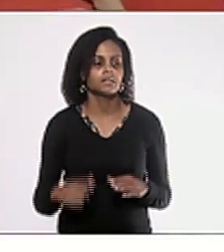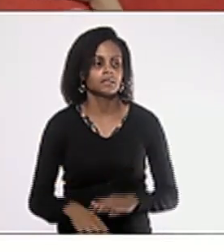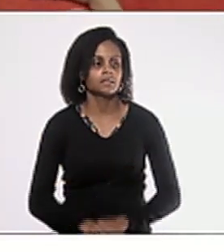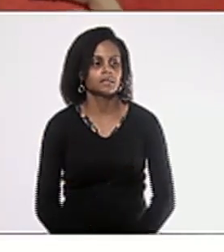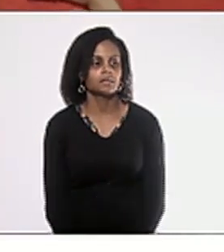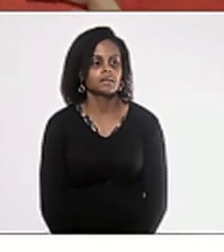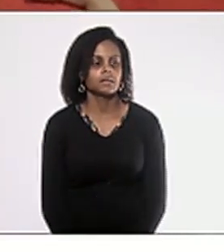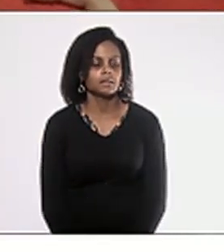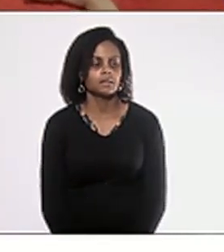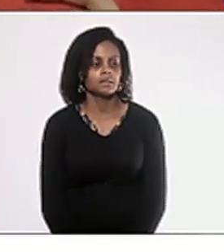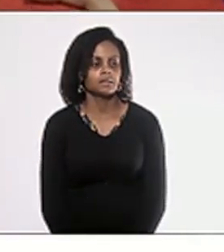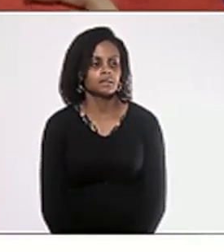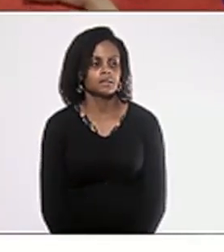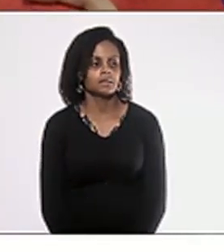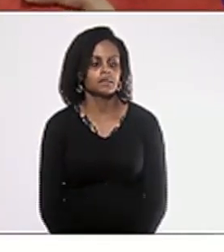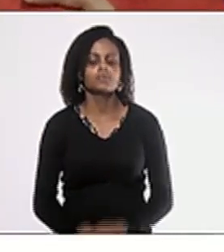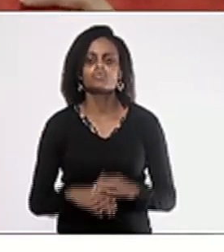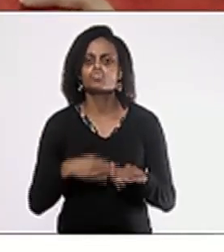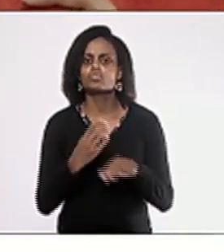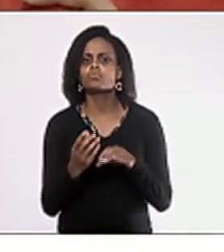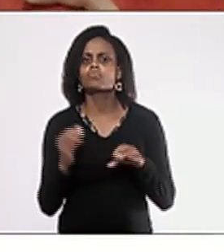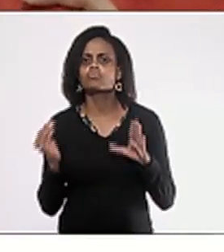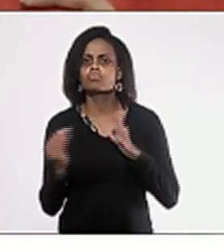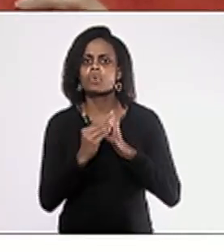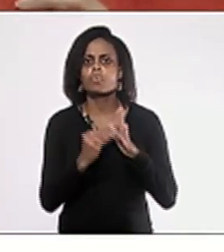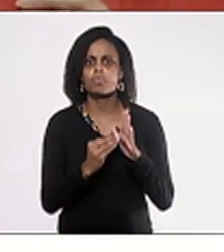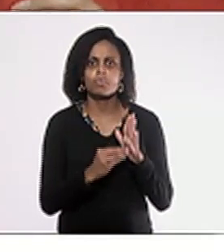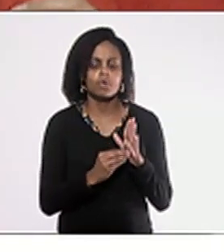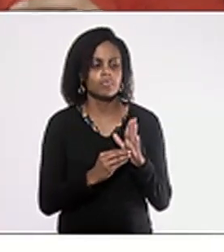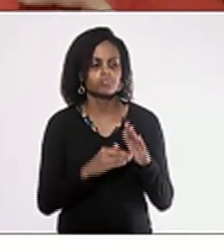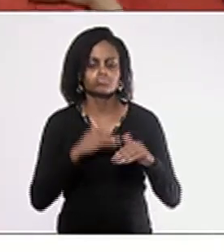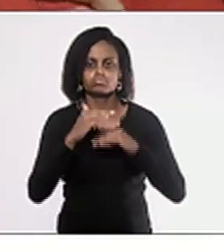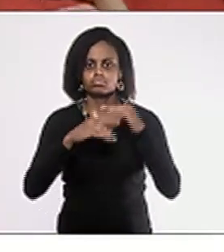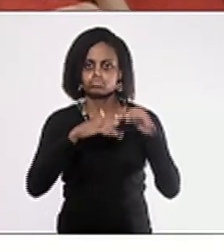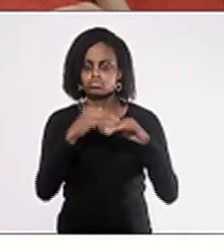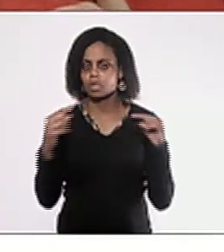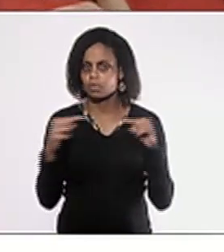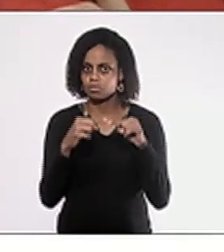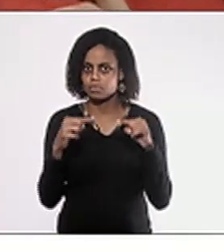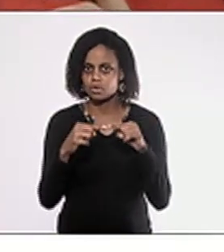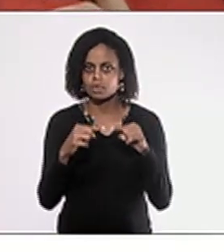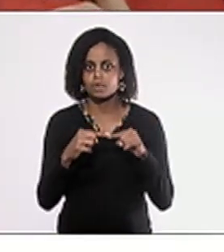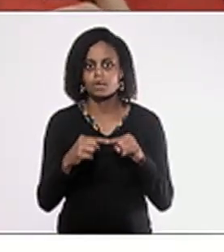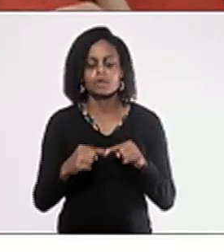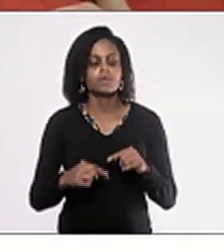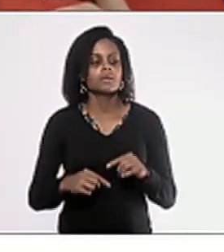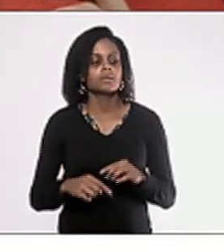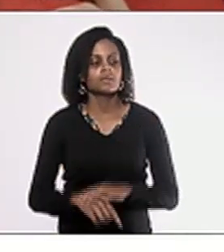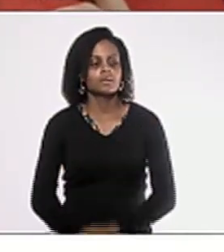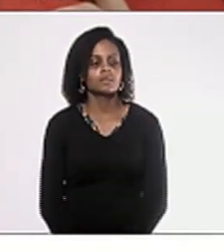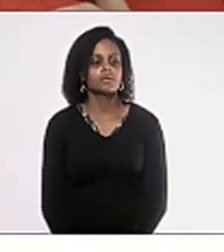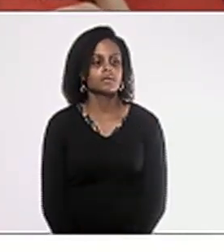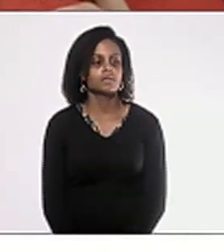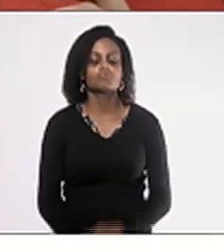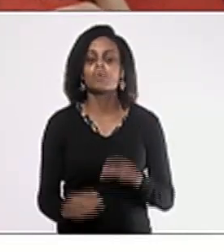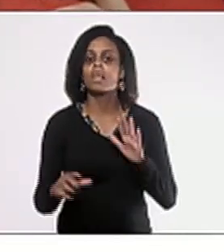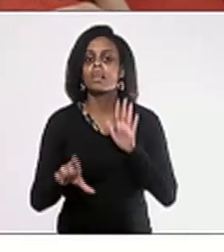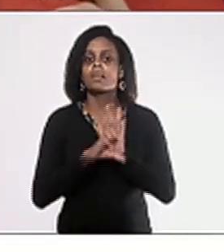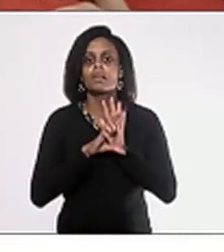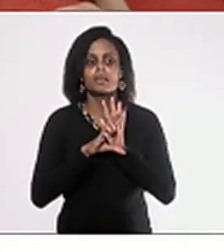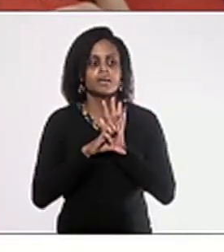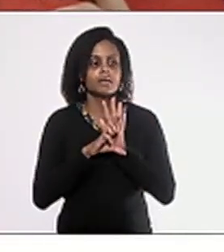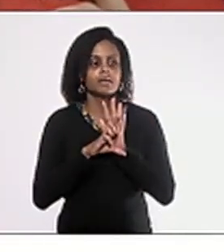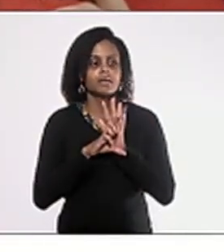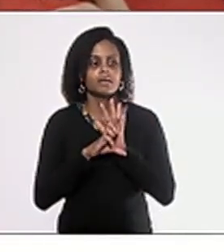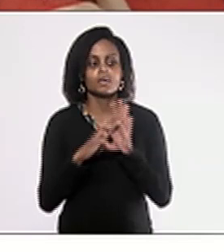se hidrometrar gradativamente em função, primeiro, de uma determinação, de uma lei que não se